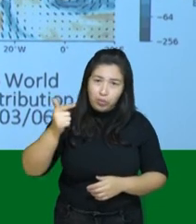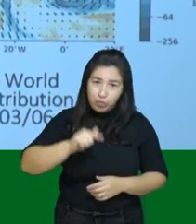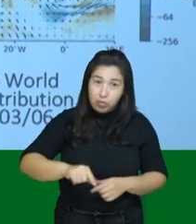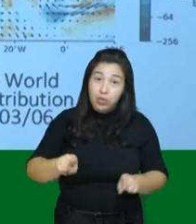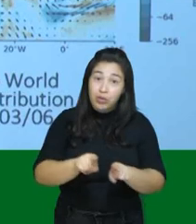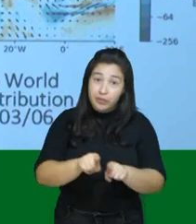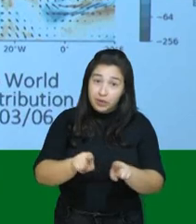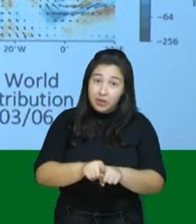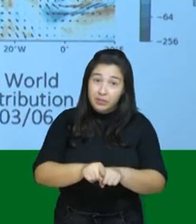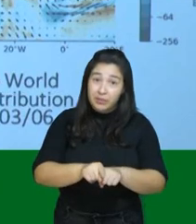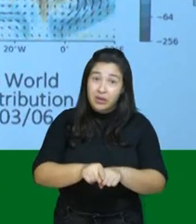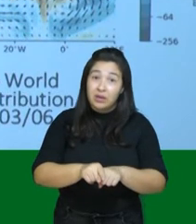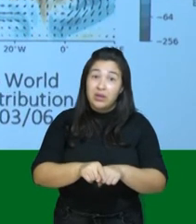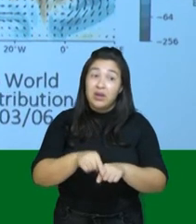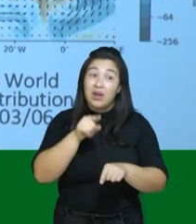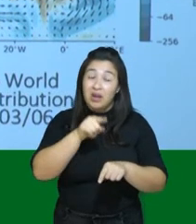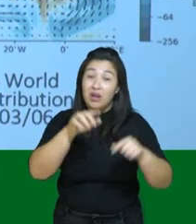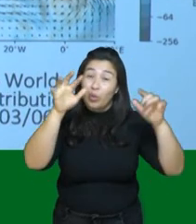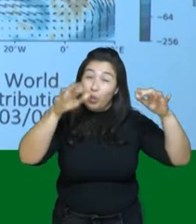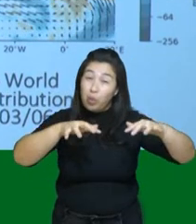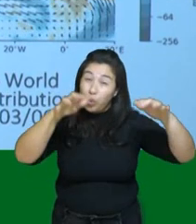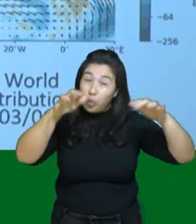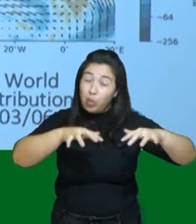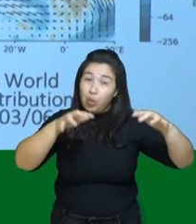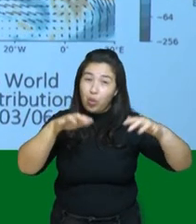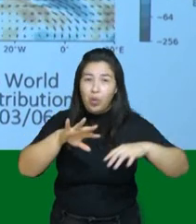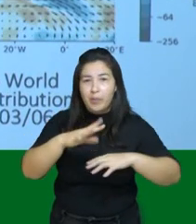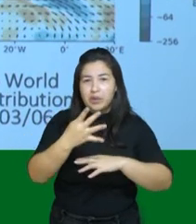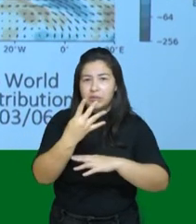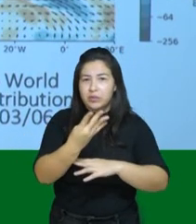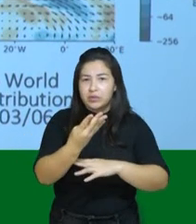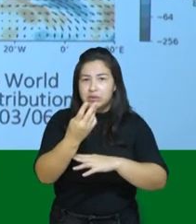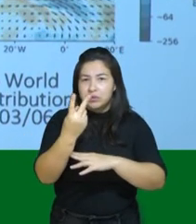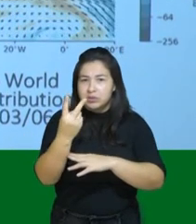desse evento, né? Então a gente teve 420 milímetros de chuva